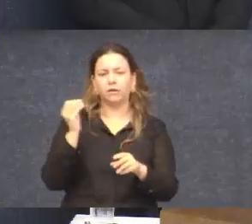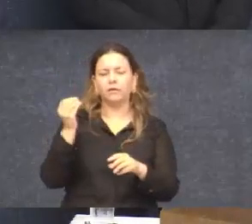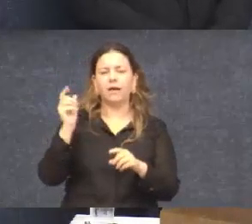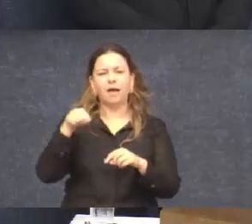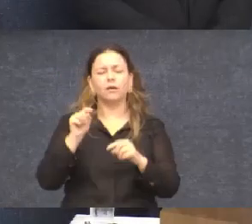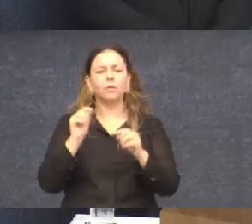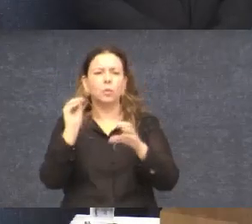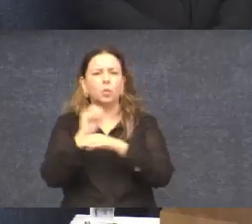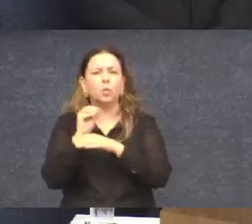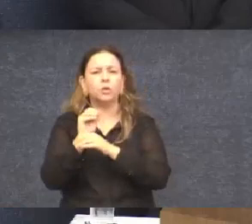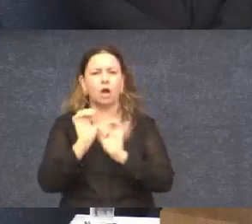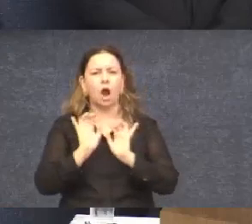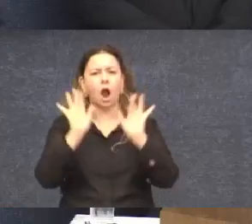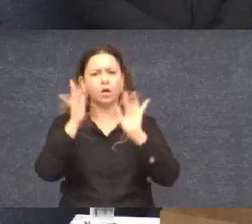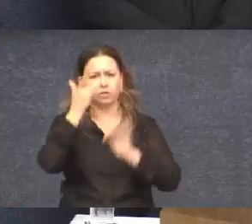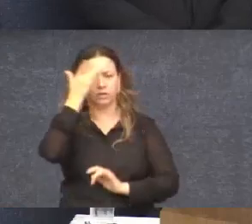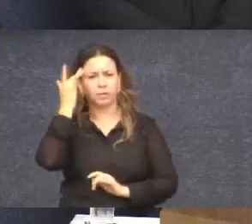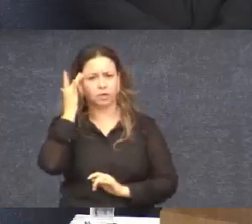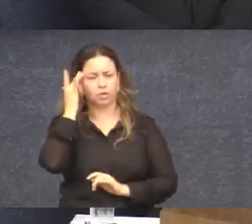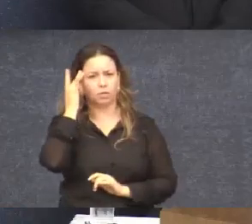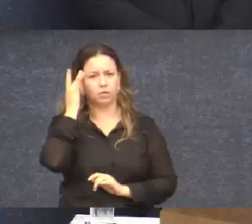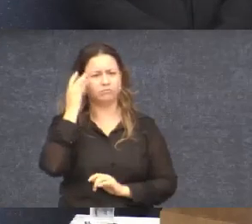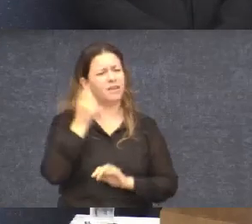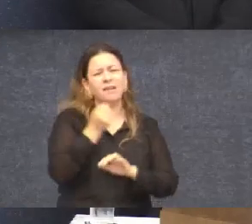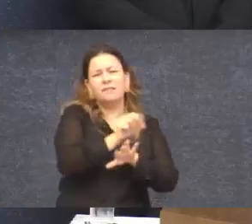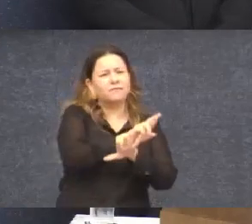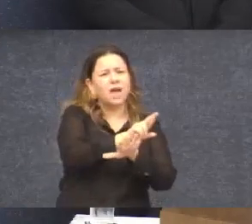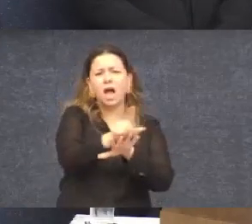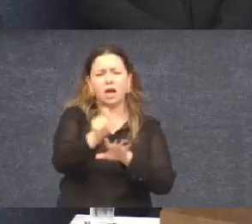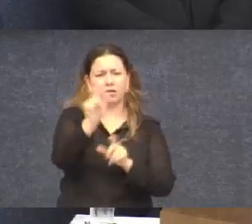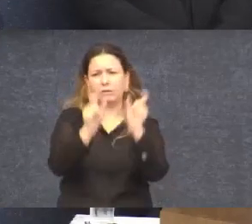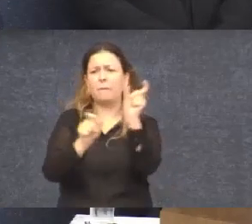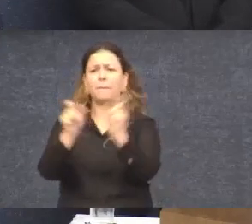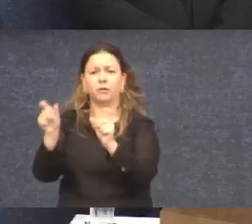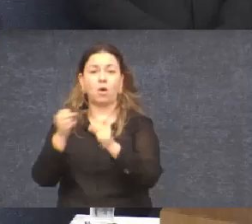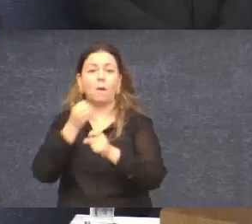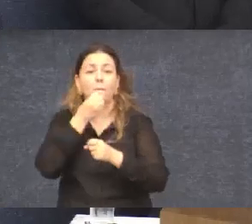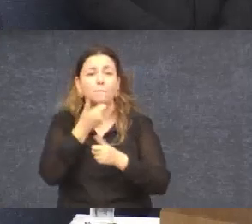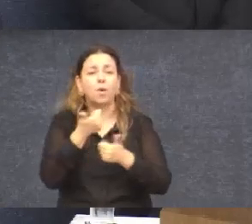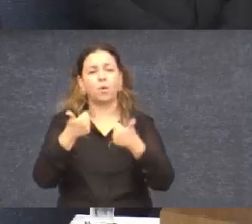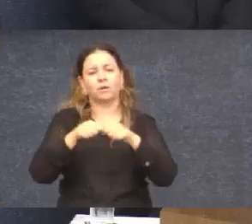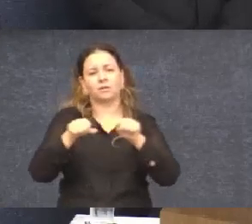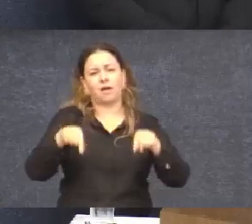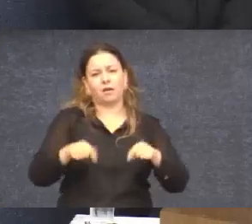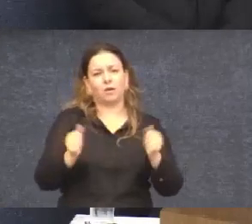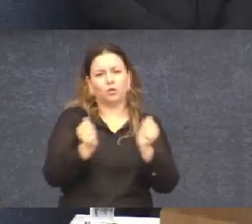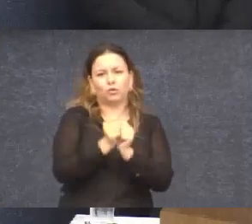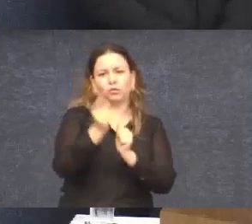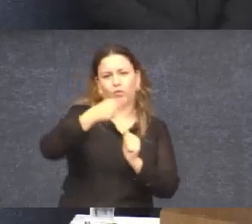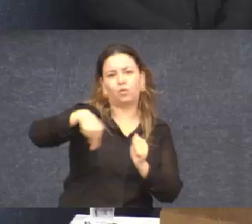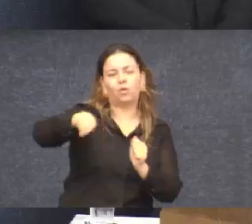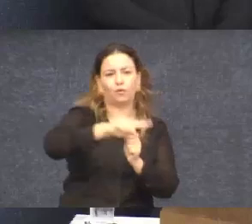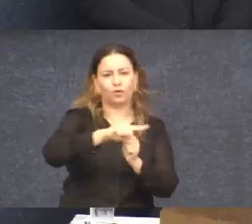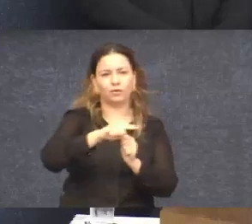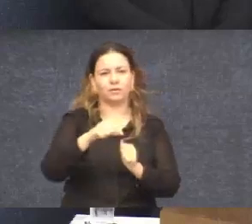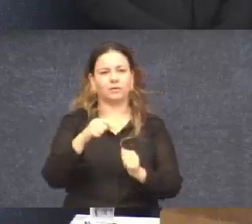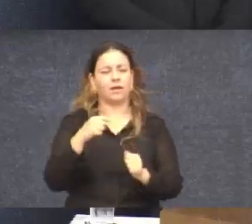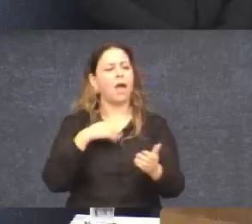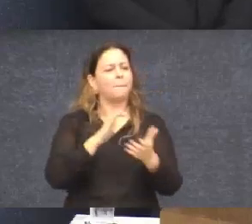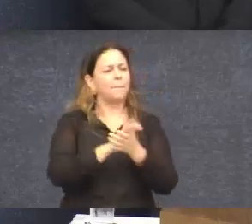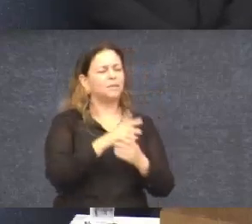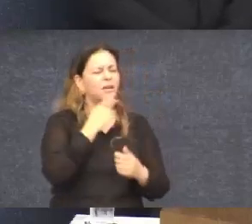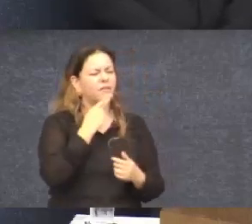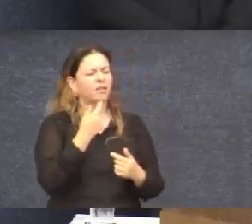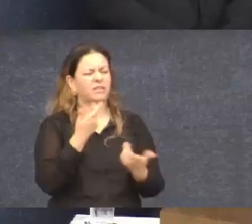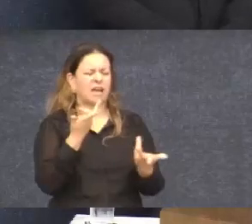câncer, né? Bacana. E tantas pessoas. É bom demais estar no meio de vocês. Eu falo que a minha esposa, quando ela recebeu, ah, mas sabe que eu mereço?